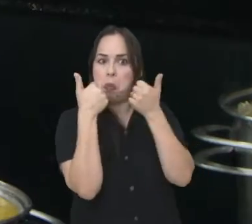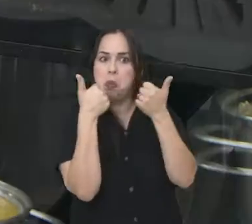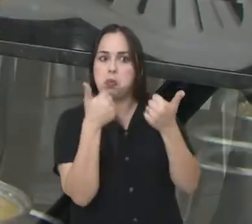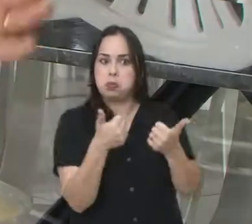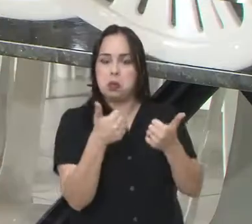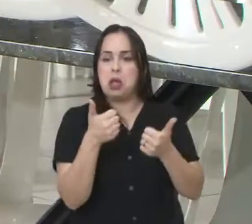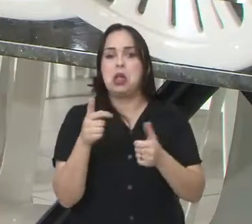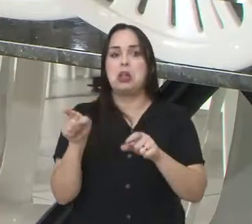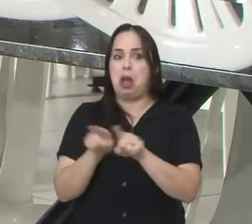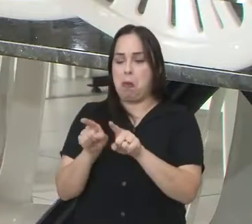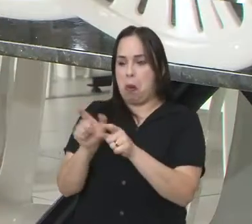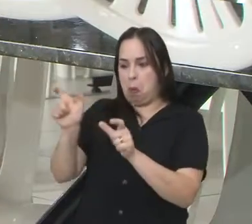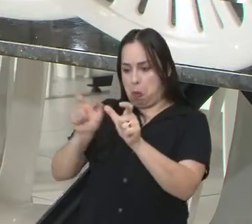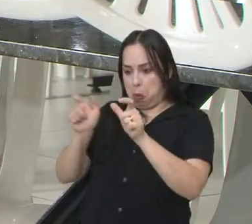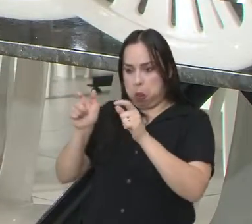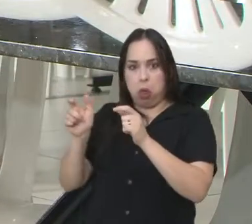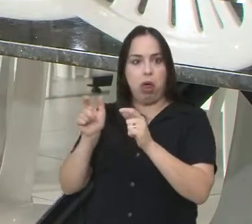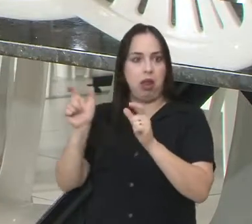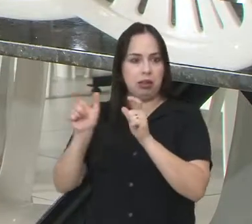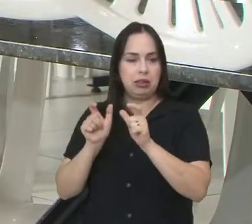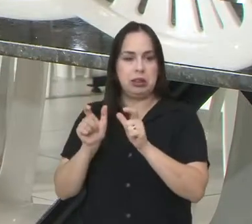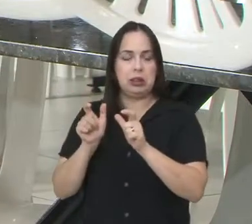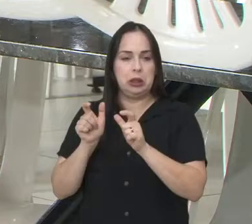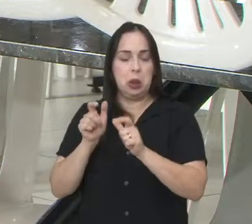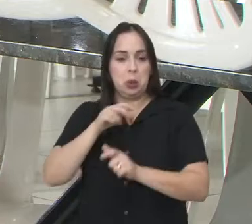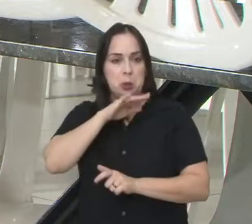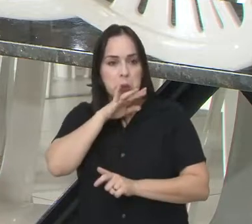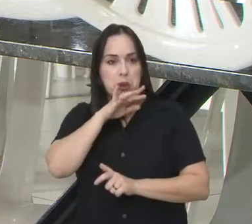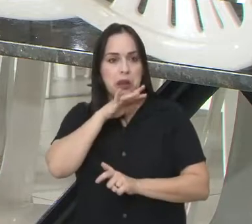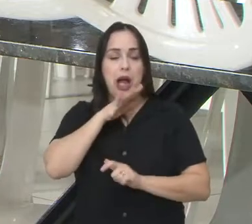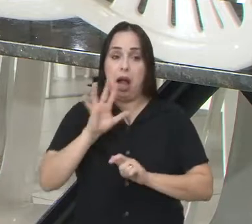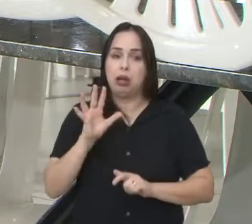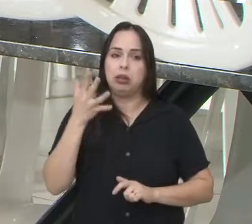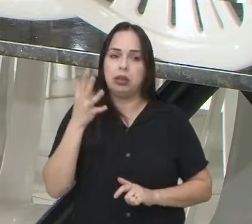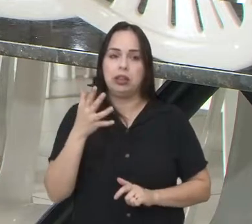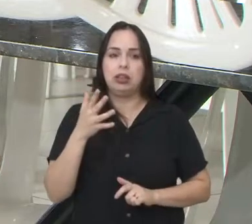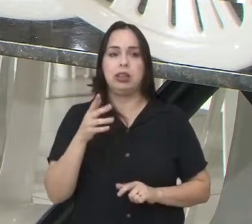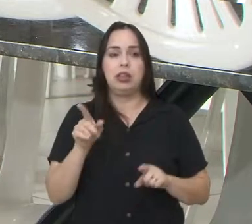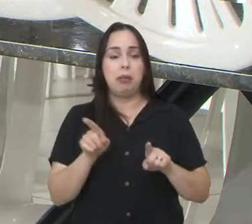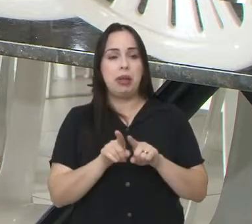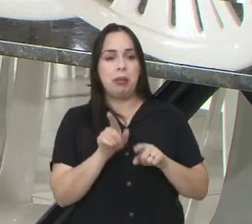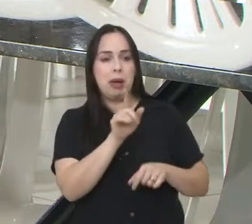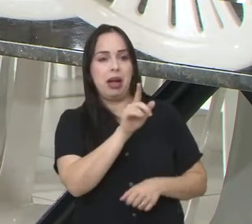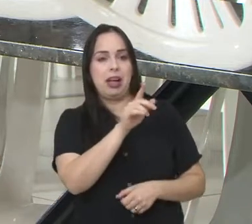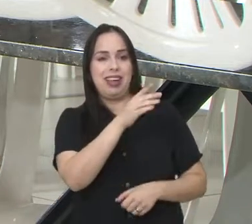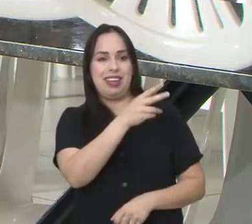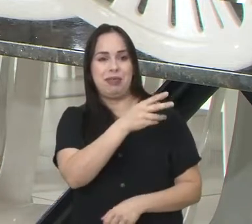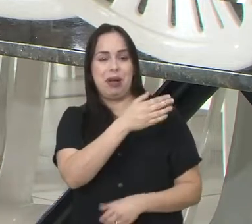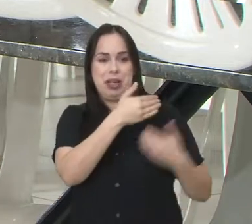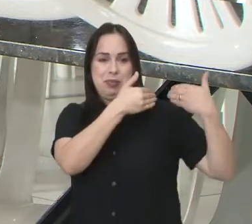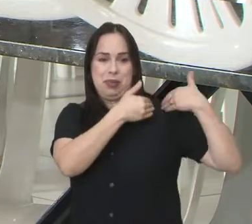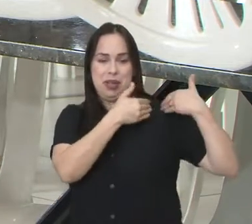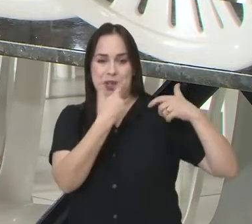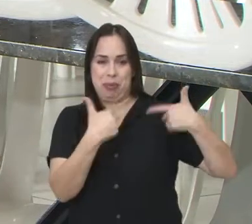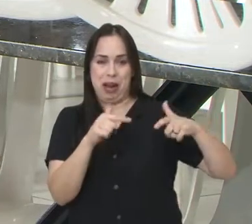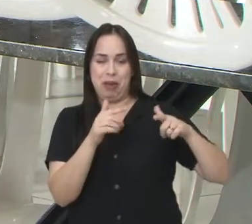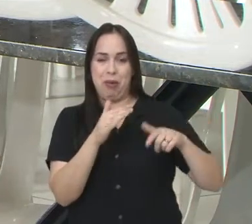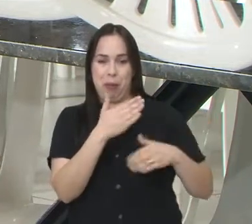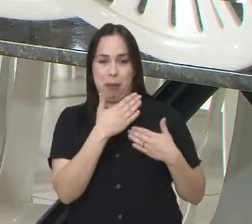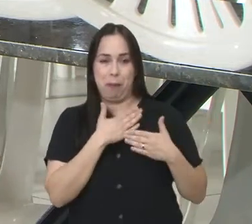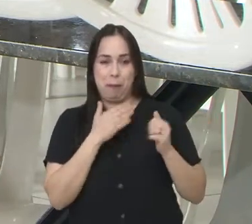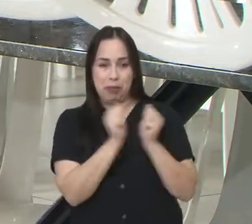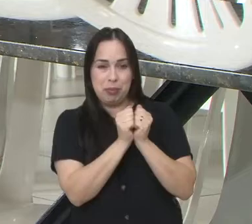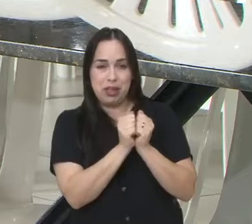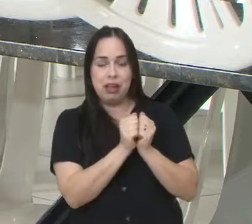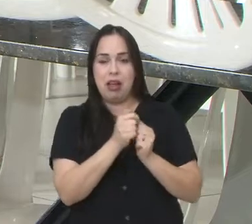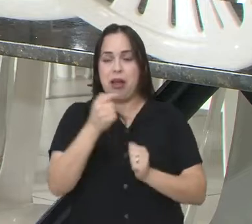né? Sempre isso acontece. Inclusive, aí eu tinha uma gerente na época que ela falava assim, mas estão falando que é loucura sua